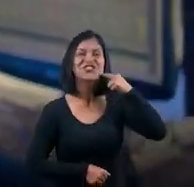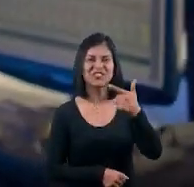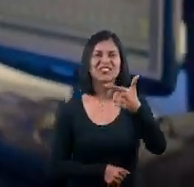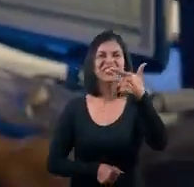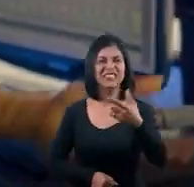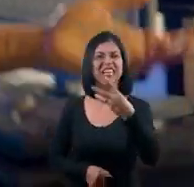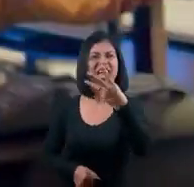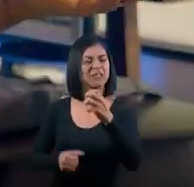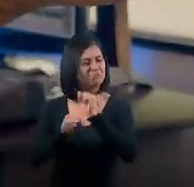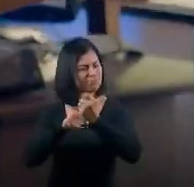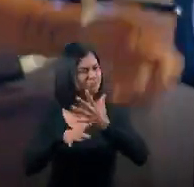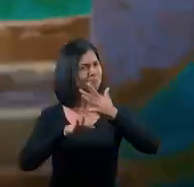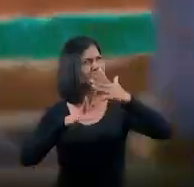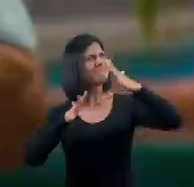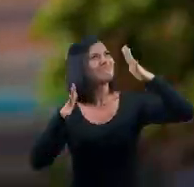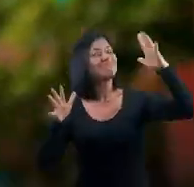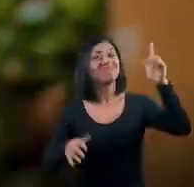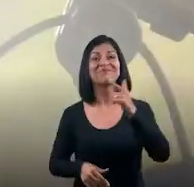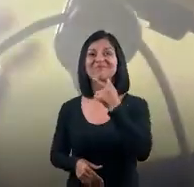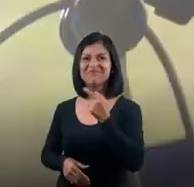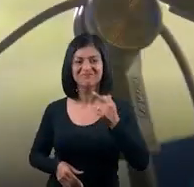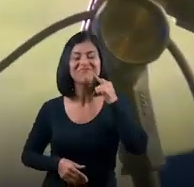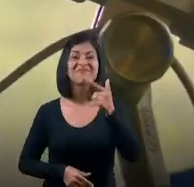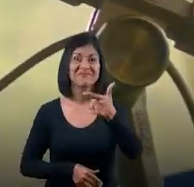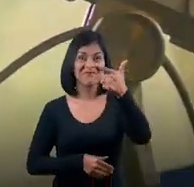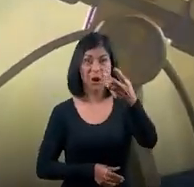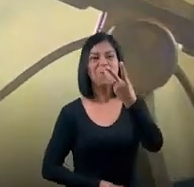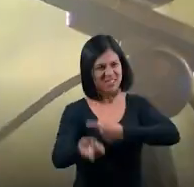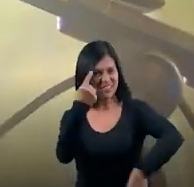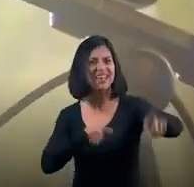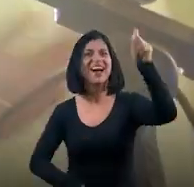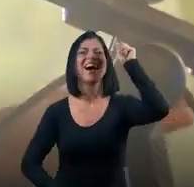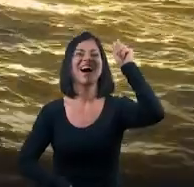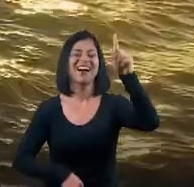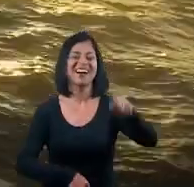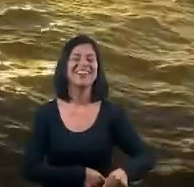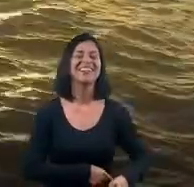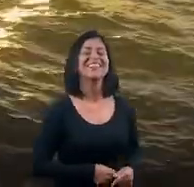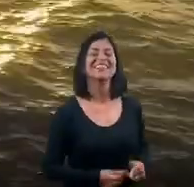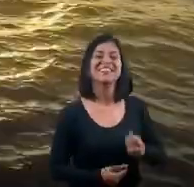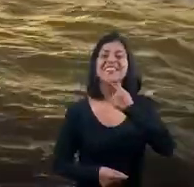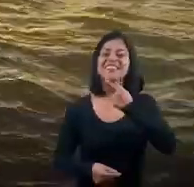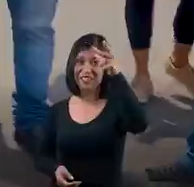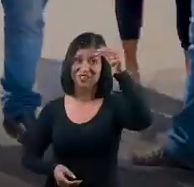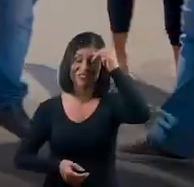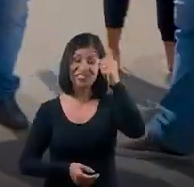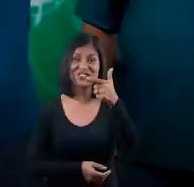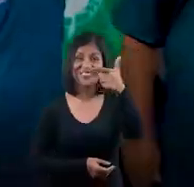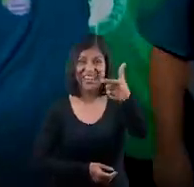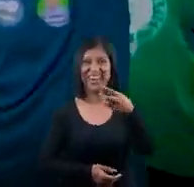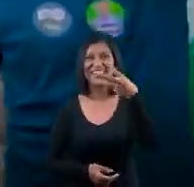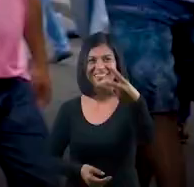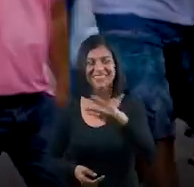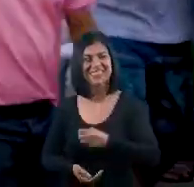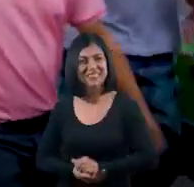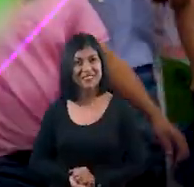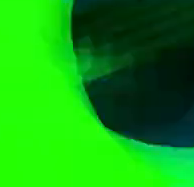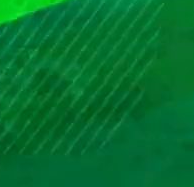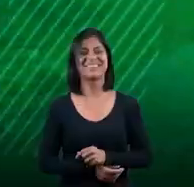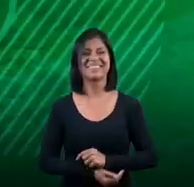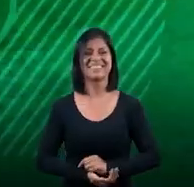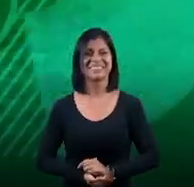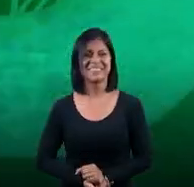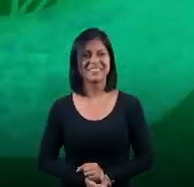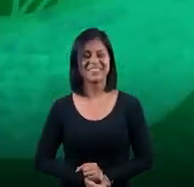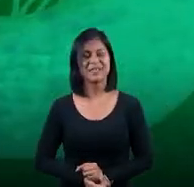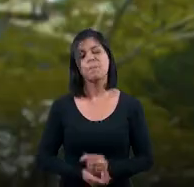Gandini 23, Vitória vai brilhar. Vai brilhar. Gandini 23, vamos avançar. Gandini prefeito